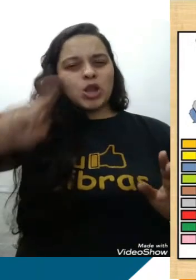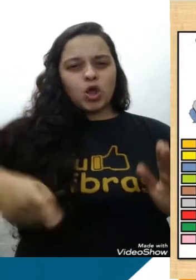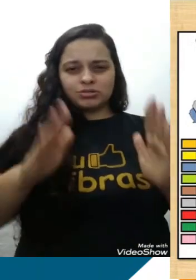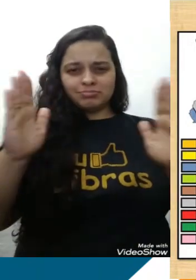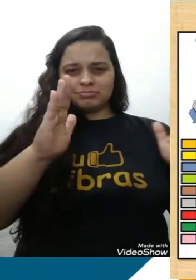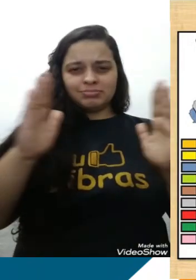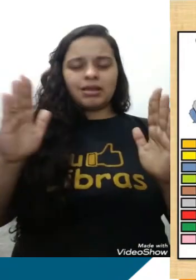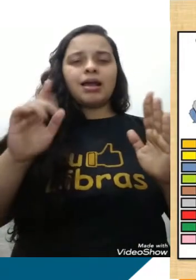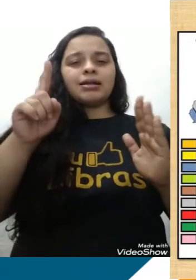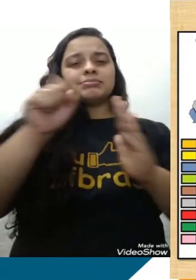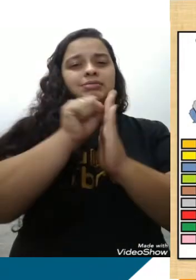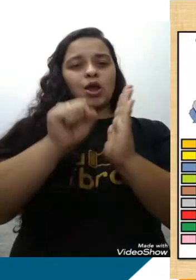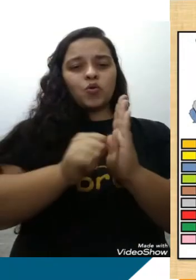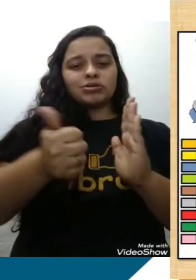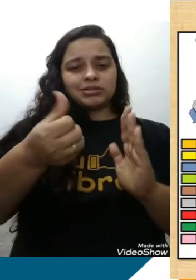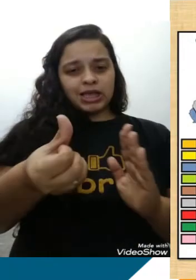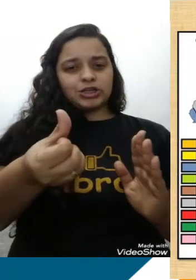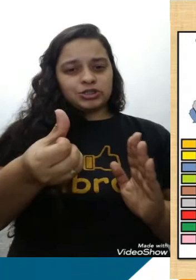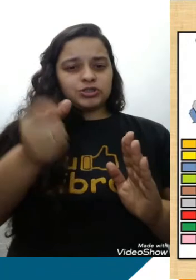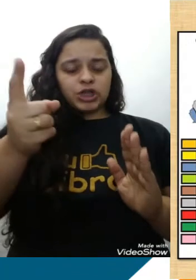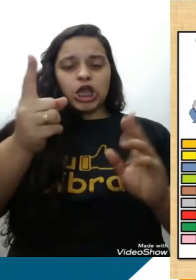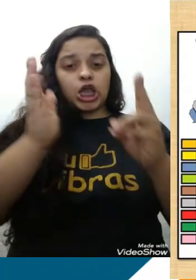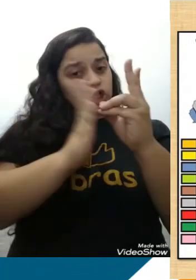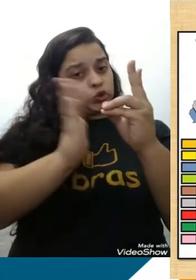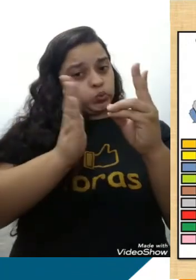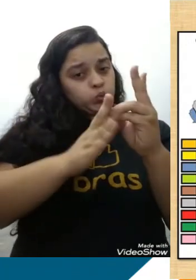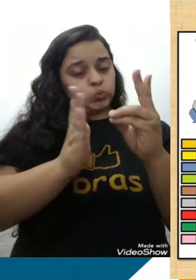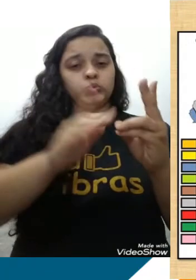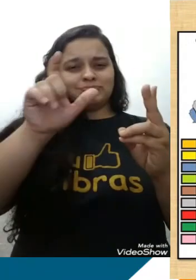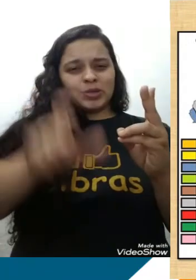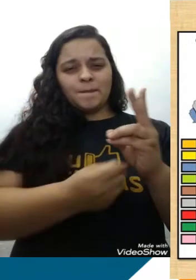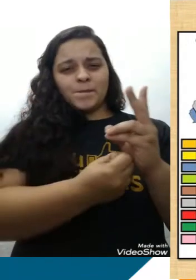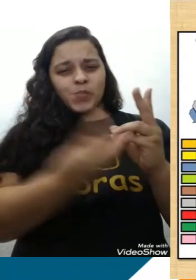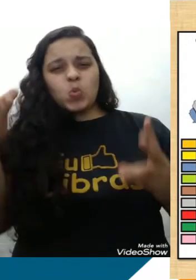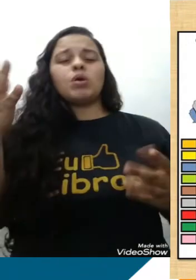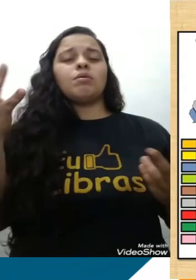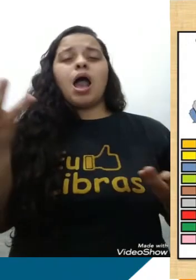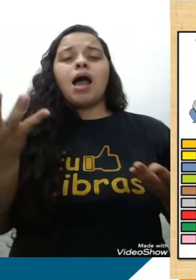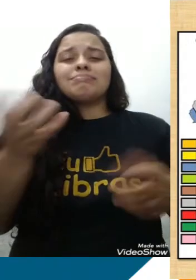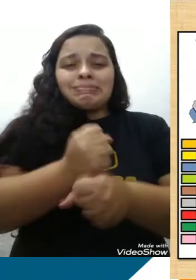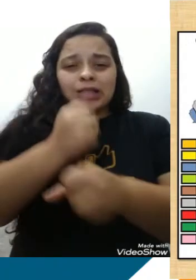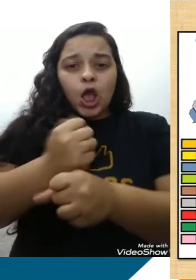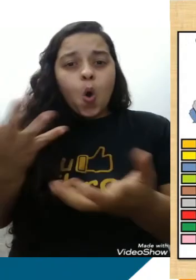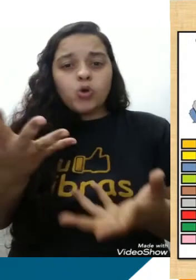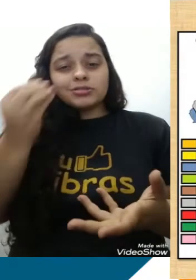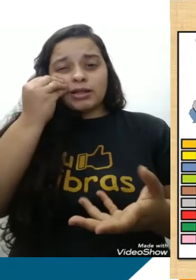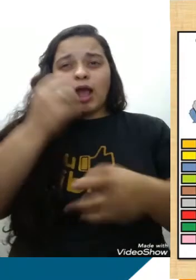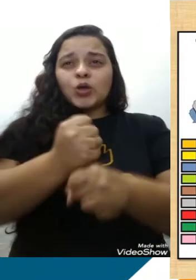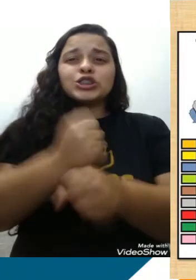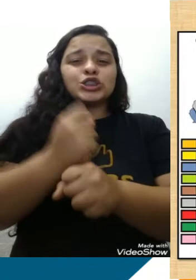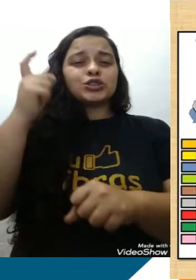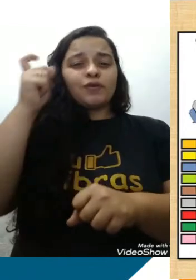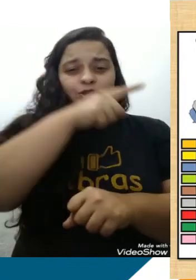indígenas ocupando o Brasil no século XVI. Então, é muito difícil precisar a contagem, né? É difícil hoje,